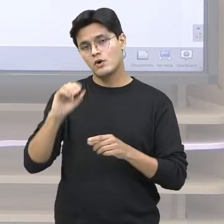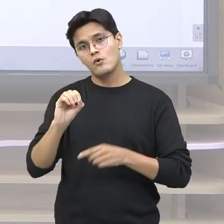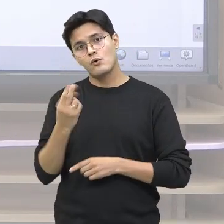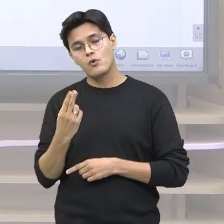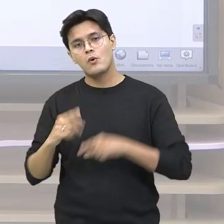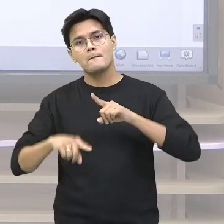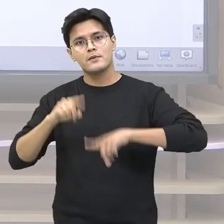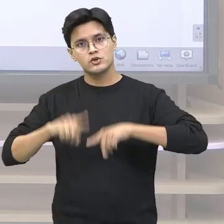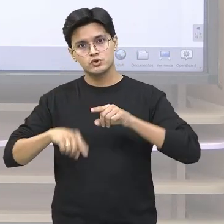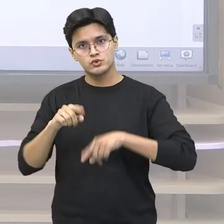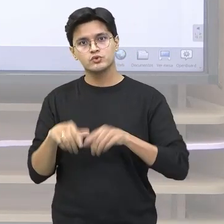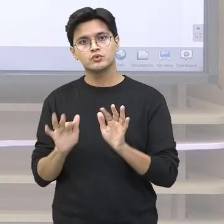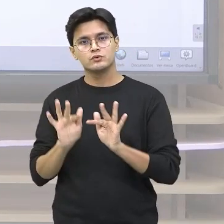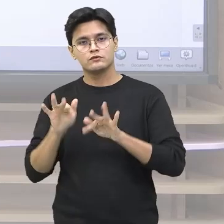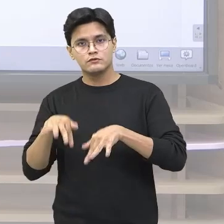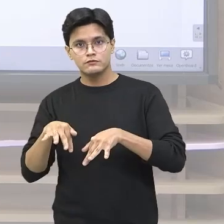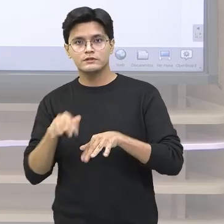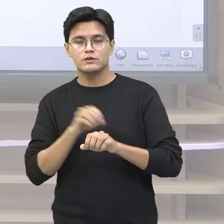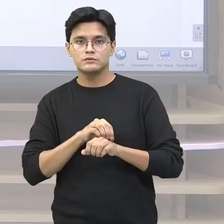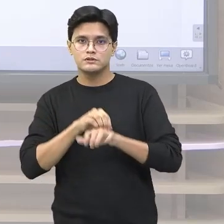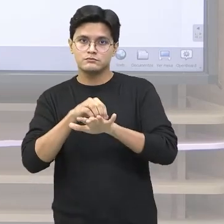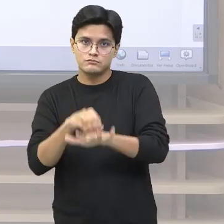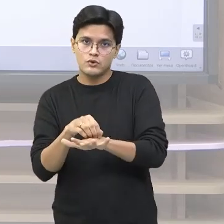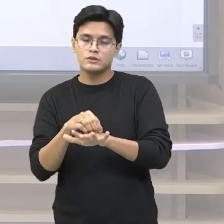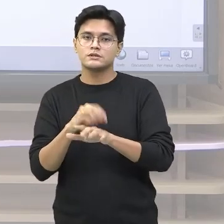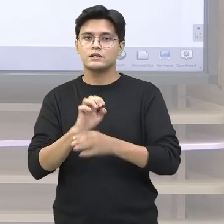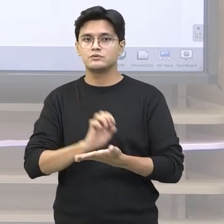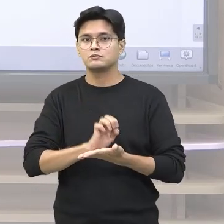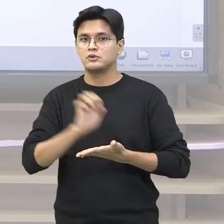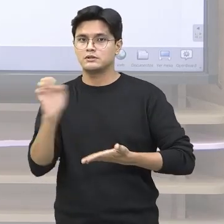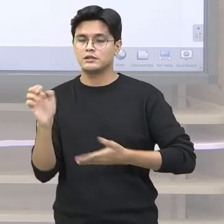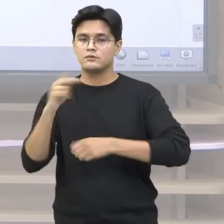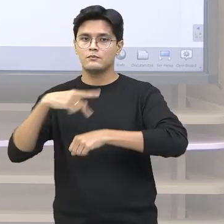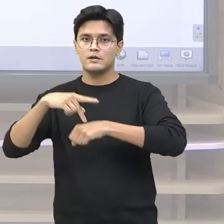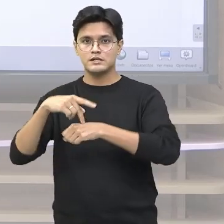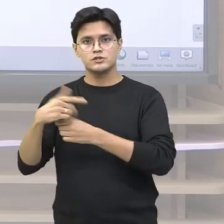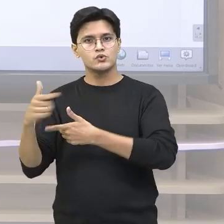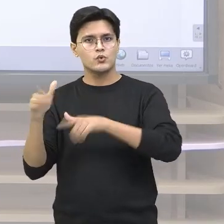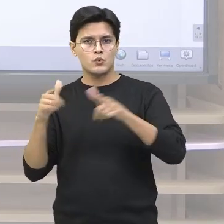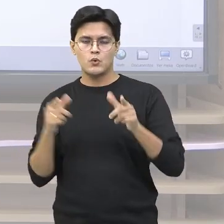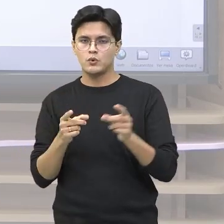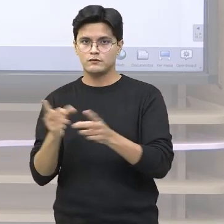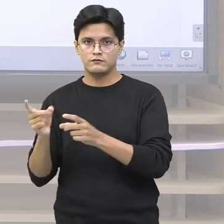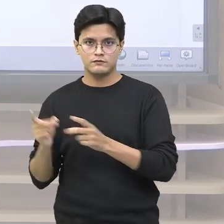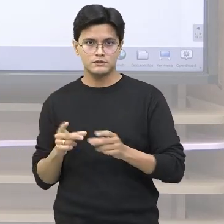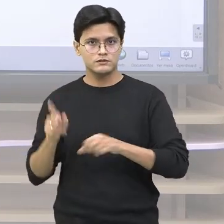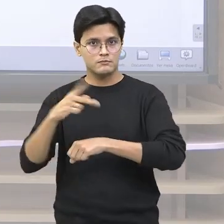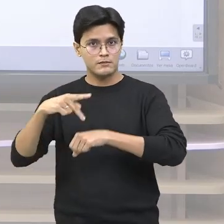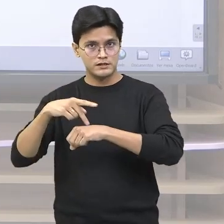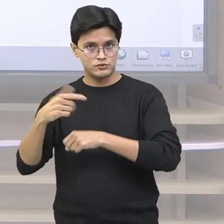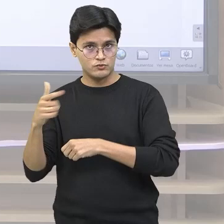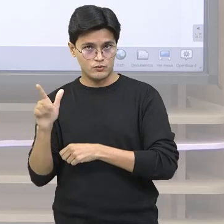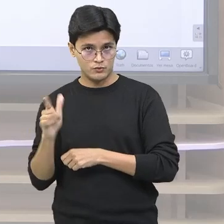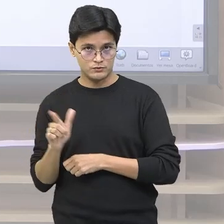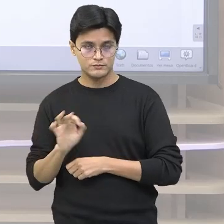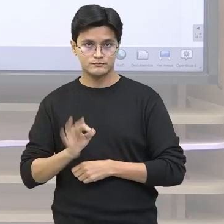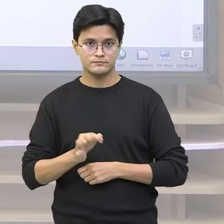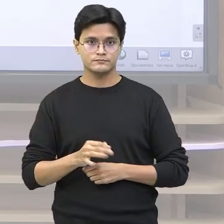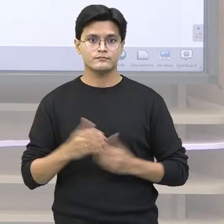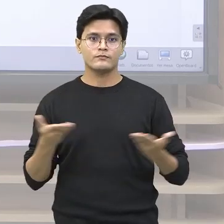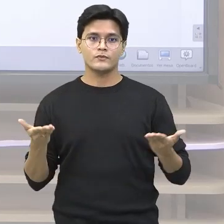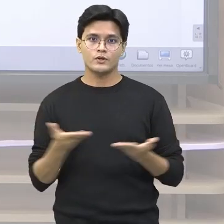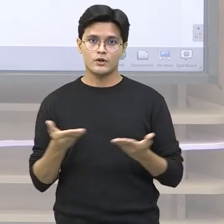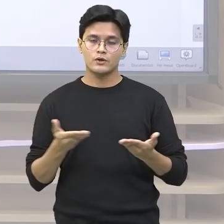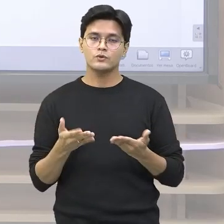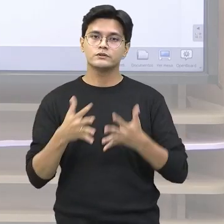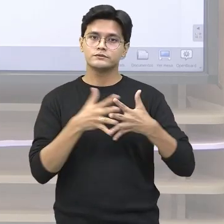exportado com outros países né que vão ser comercializados ou vendidos aí para outros países certo vamos agora ao